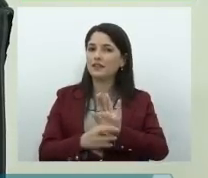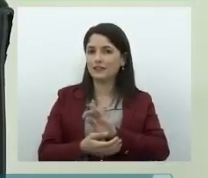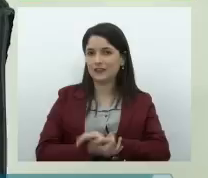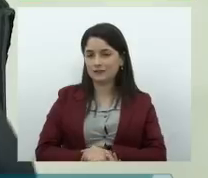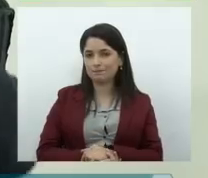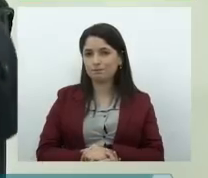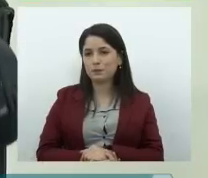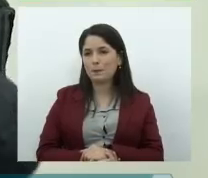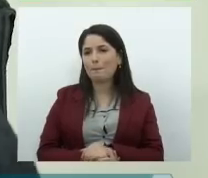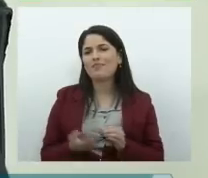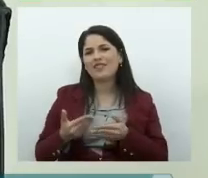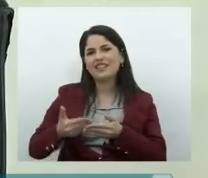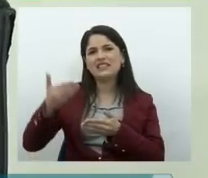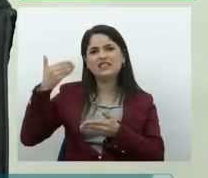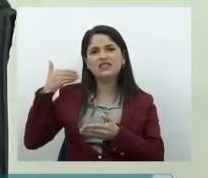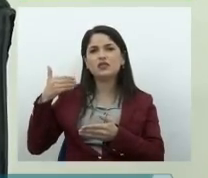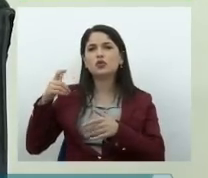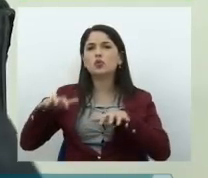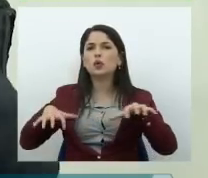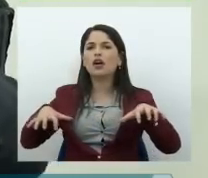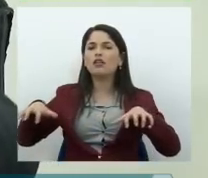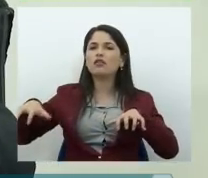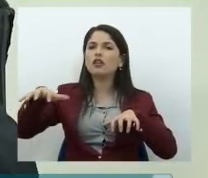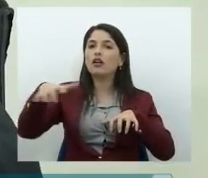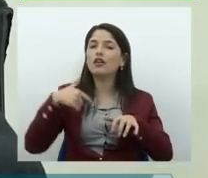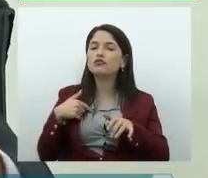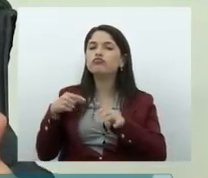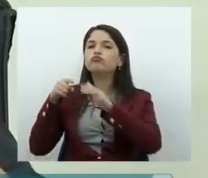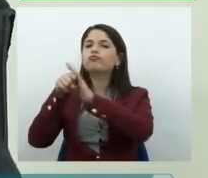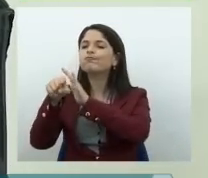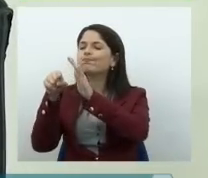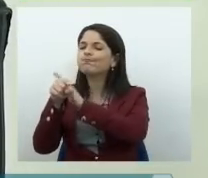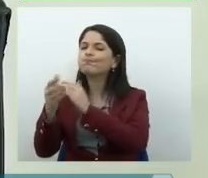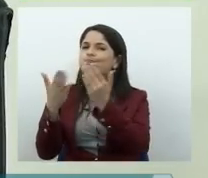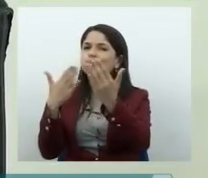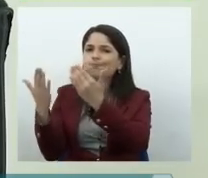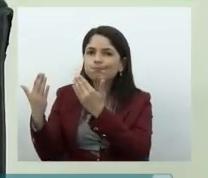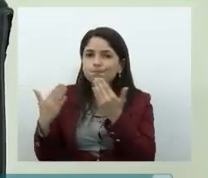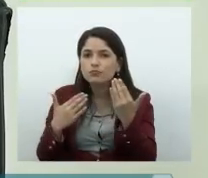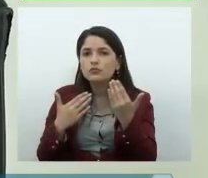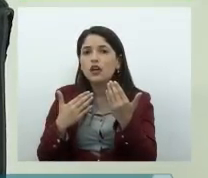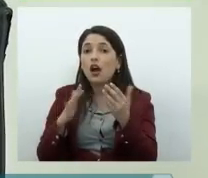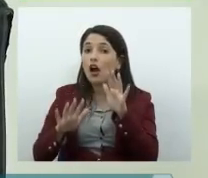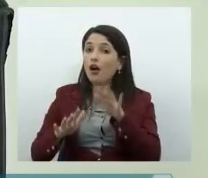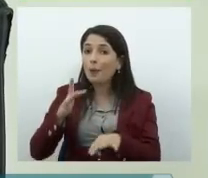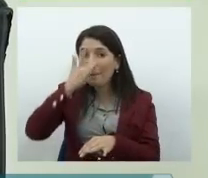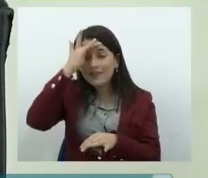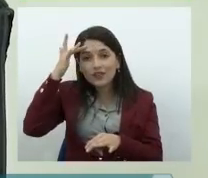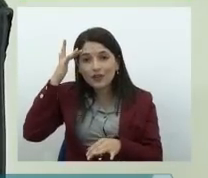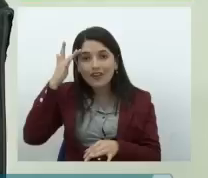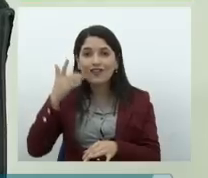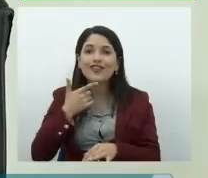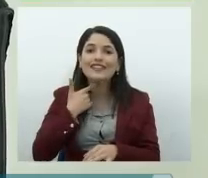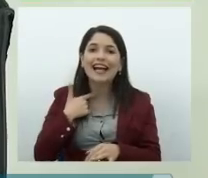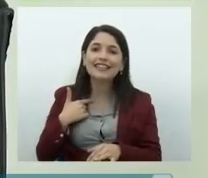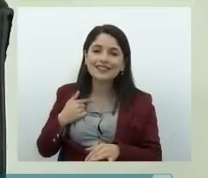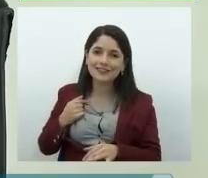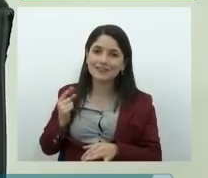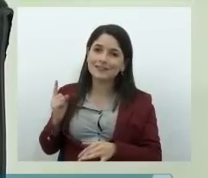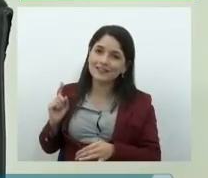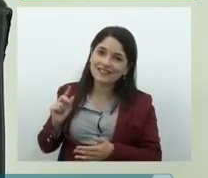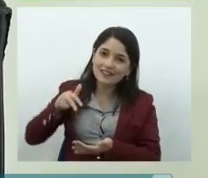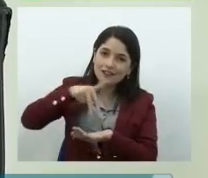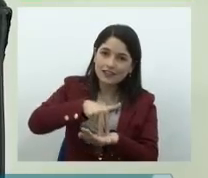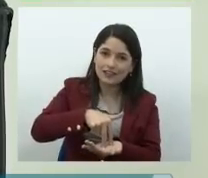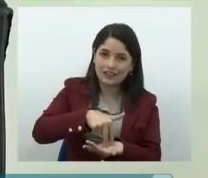que eu dialoguei lá no Vilani, no Cabo Sul, no Tabuão, na Ponte Grande, queriam estar aqui hoje disputando, mas não puderam